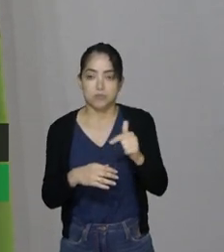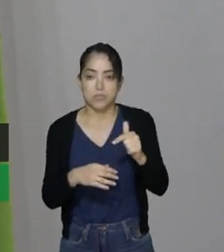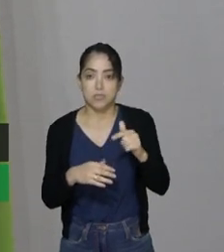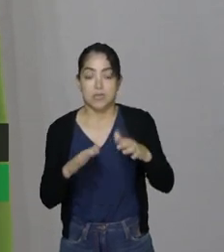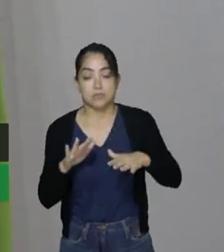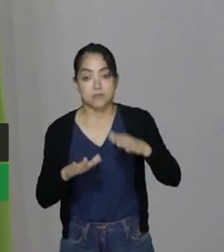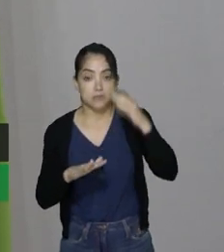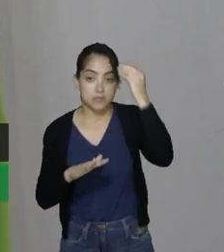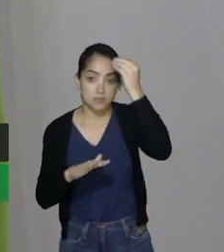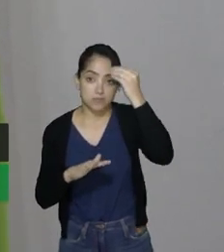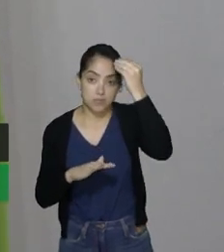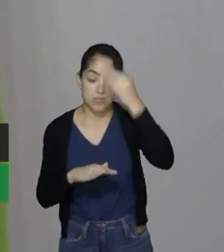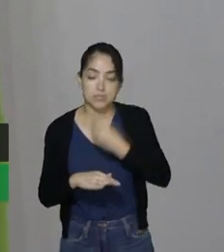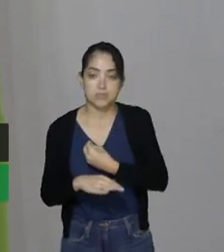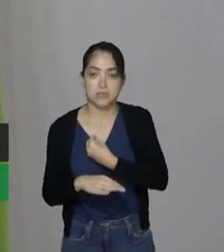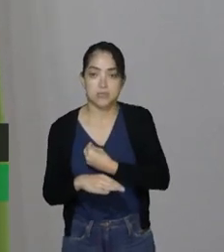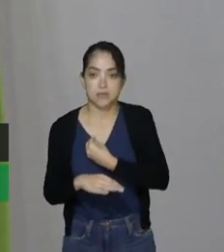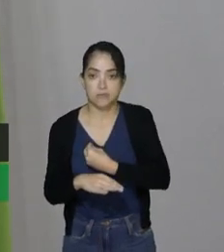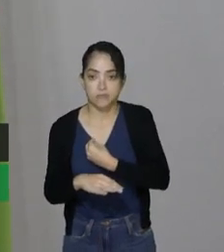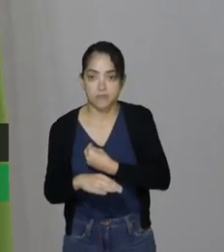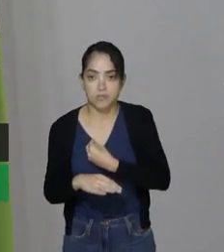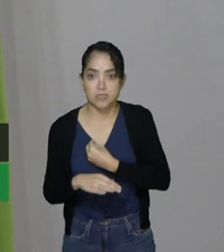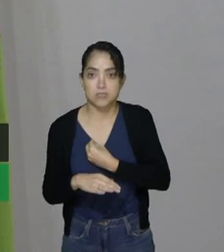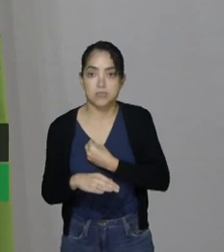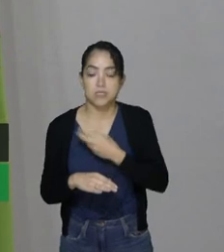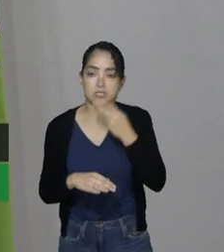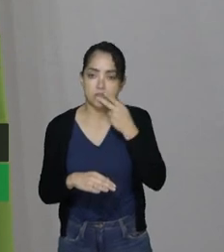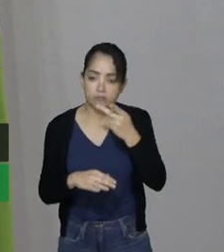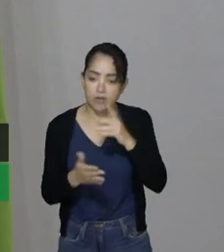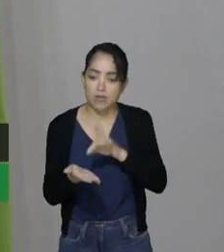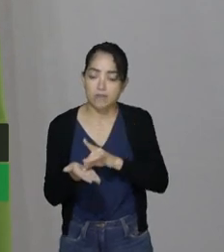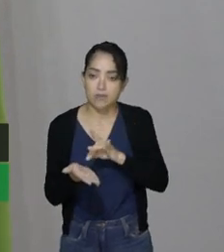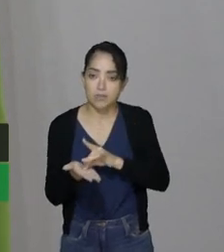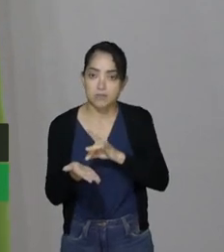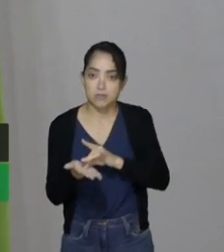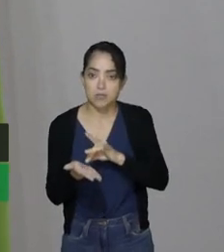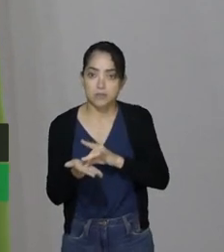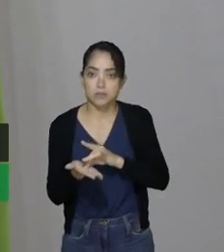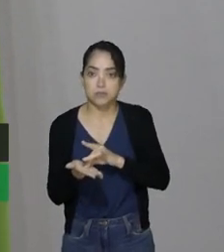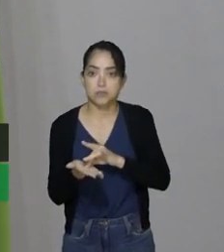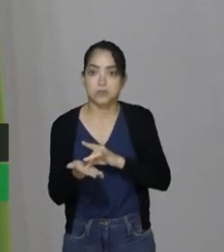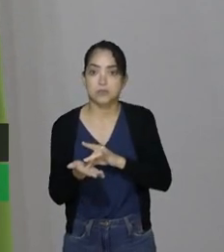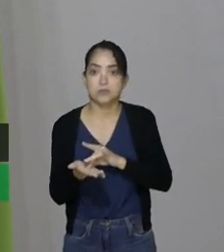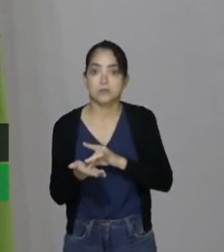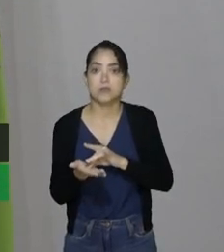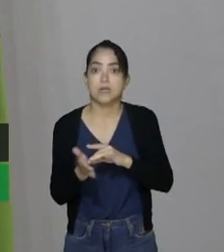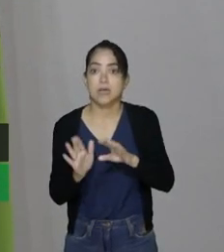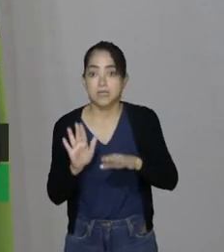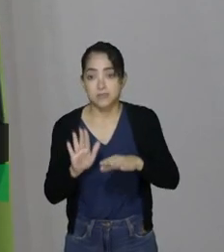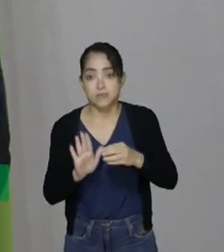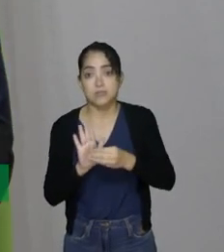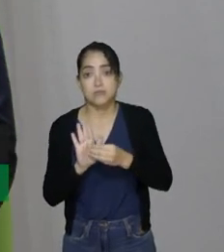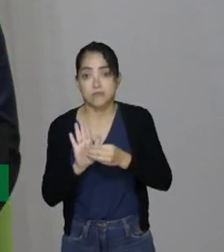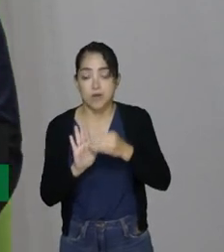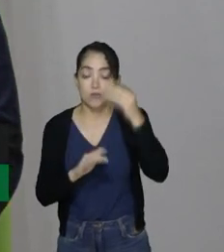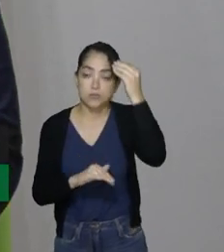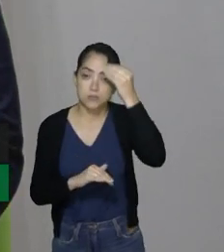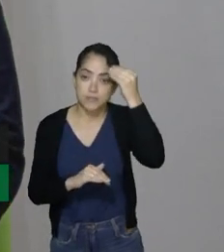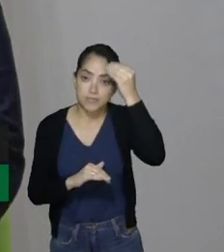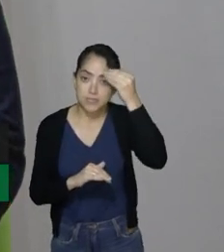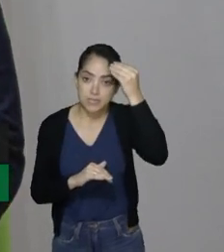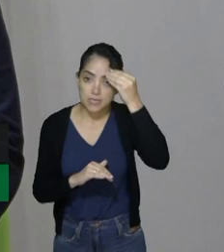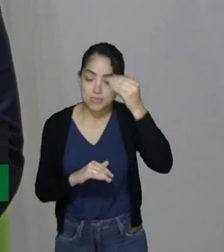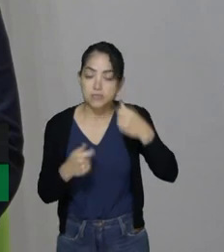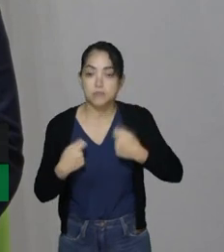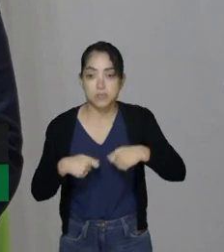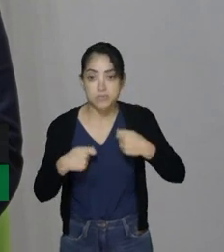traga essa franqueza de poder dizer isso. Ainda me falta um pouco de experiência, talvez eu tenha que viver